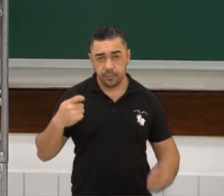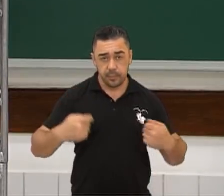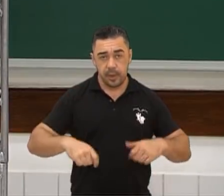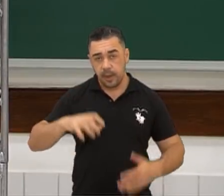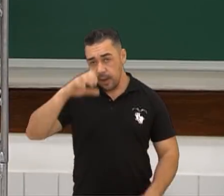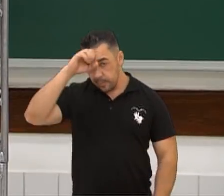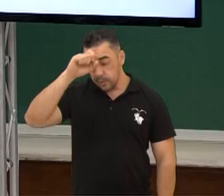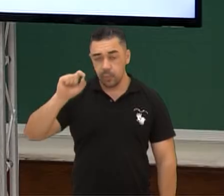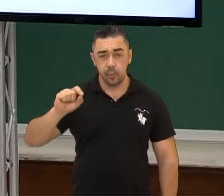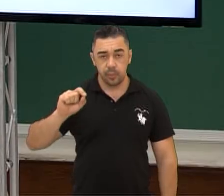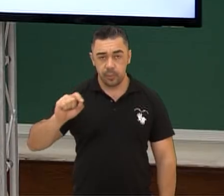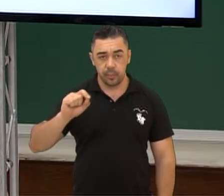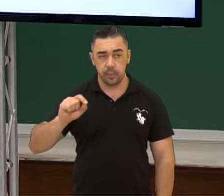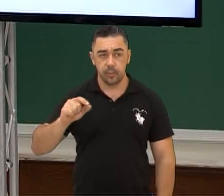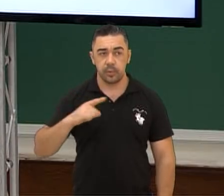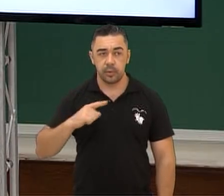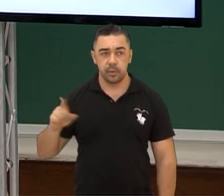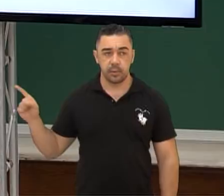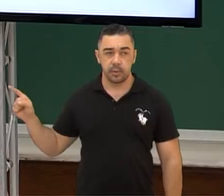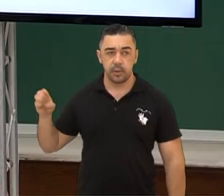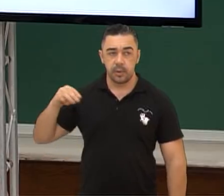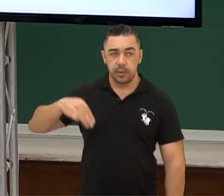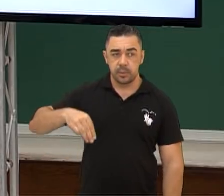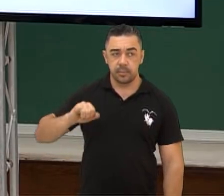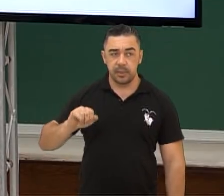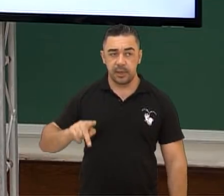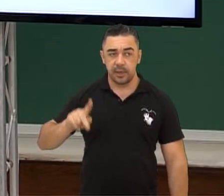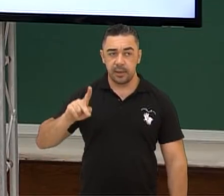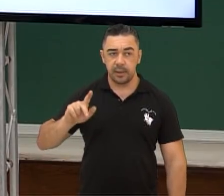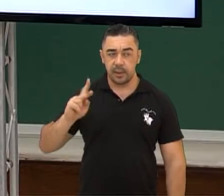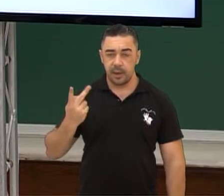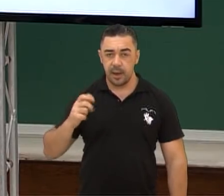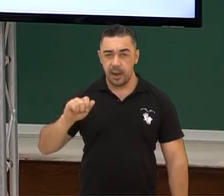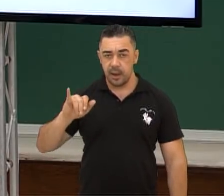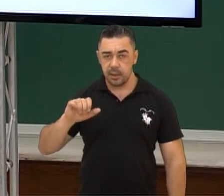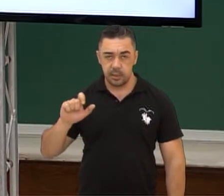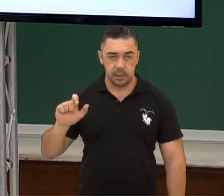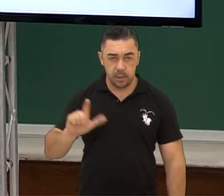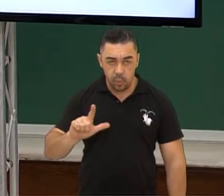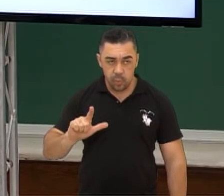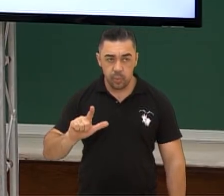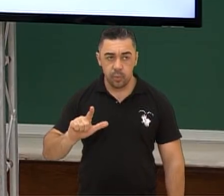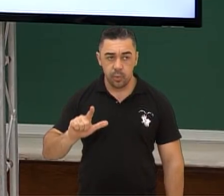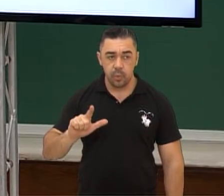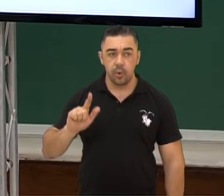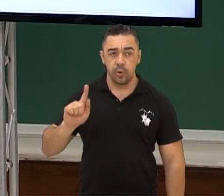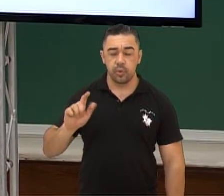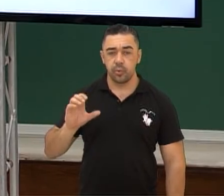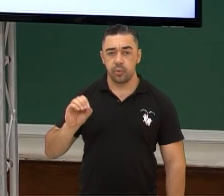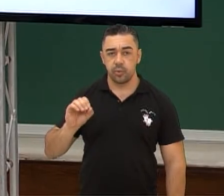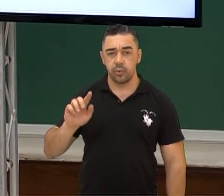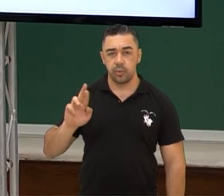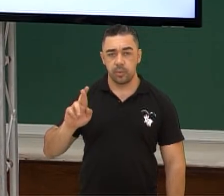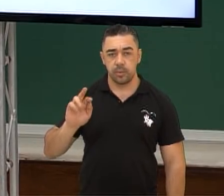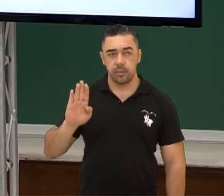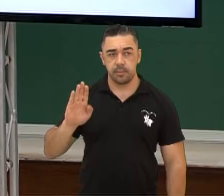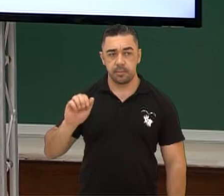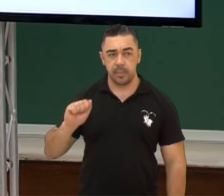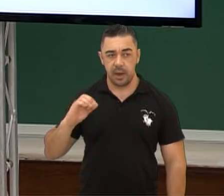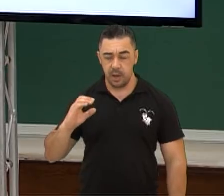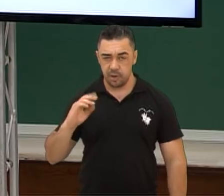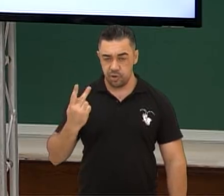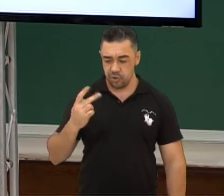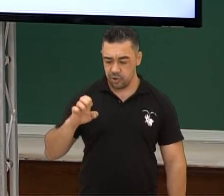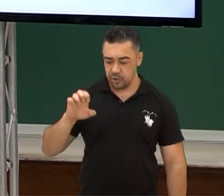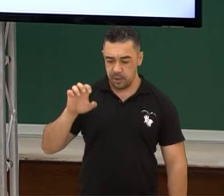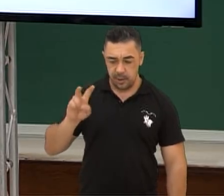um pouquinho sobre Mikhail Gorbachev. Ele que foi o líder da União Soviética, então, em finais